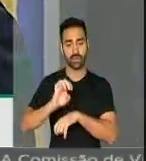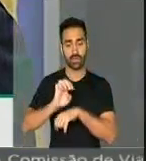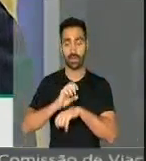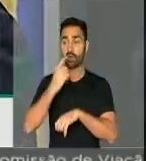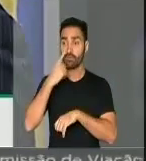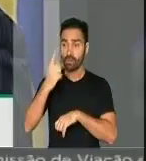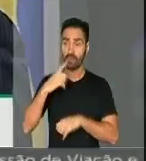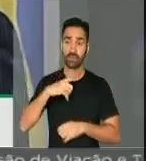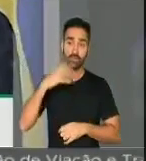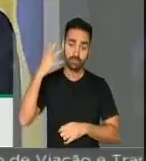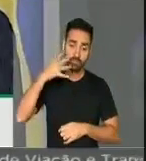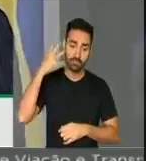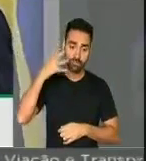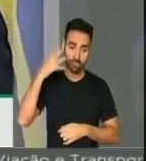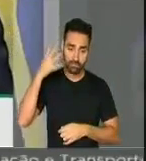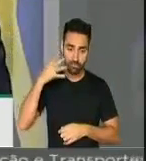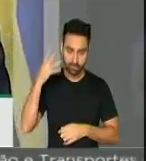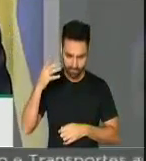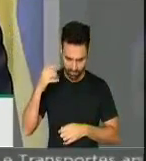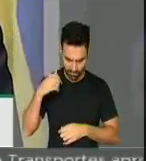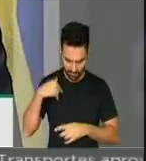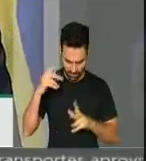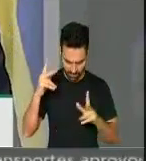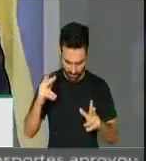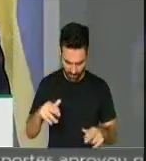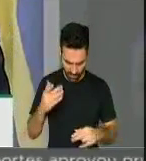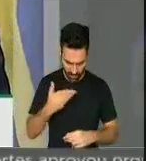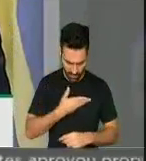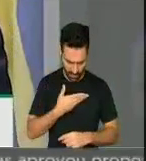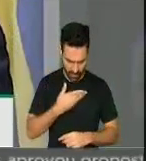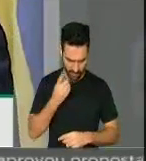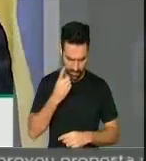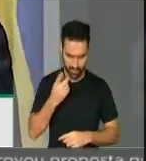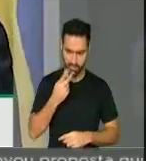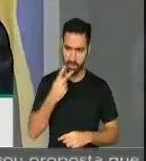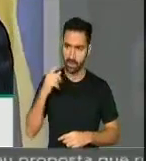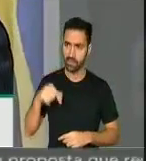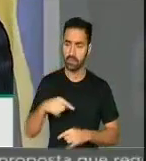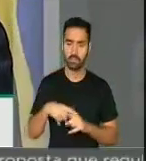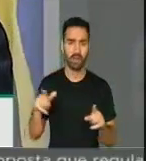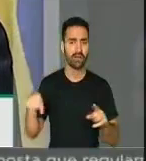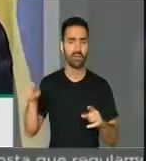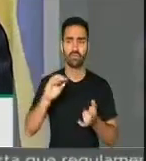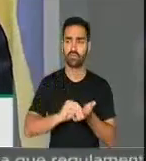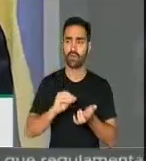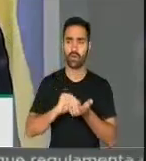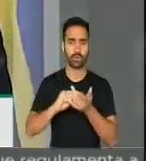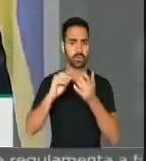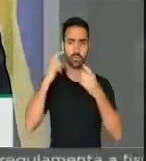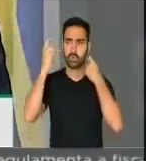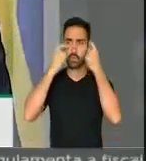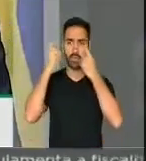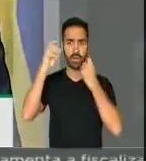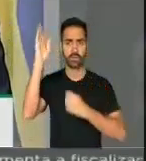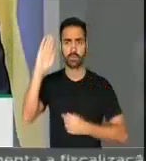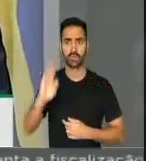diversos pronunciamentos e nas palavras ditas aqui pelos meus colegas deputados eu noto que não há uma preocupação com o nosso país.